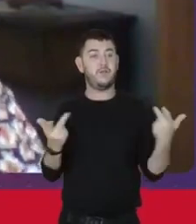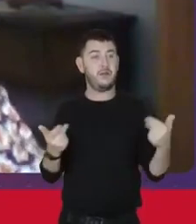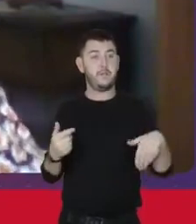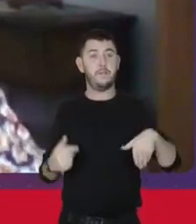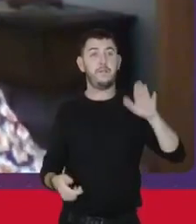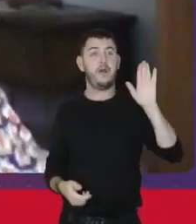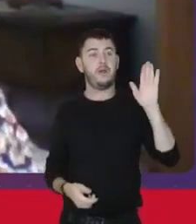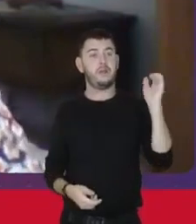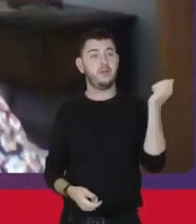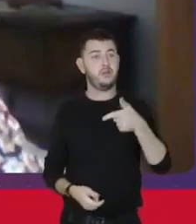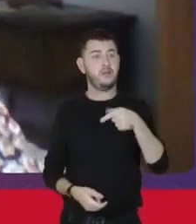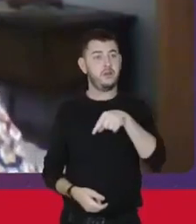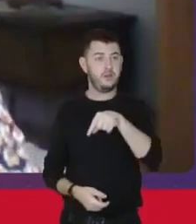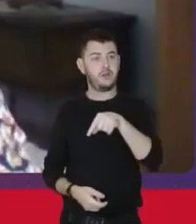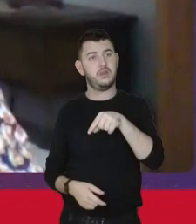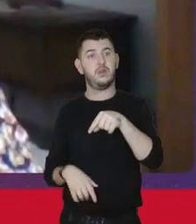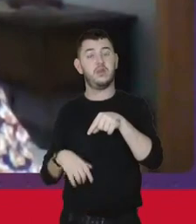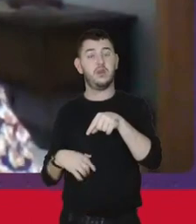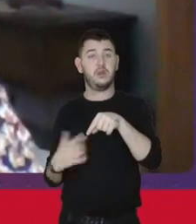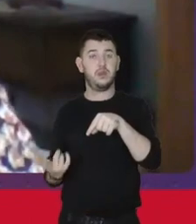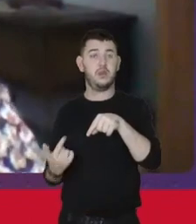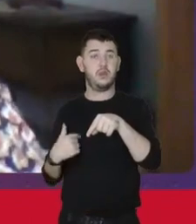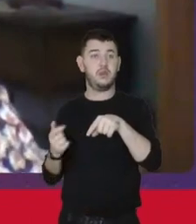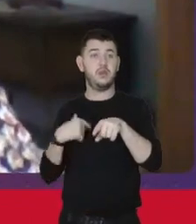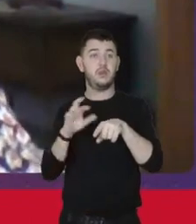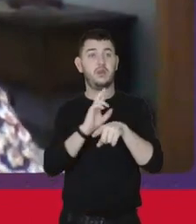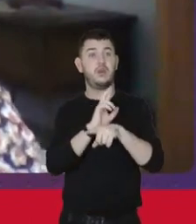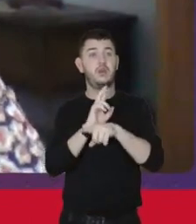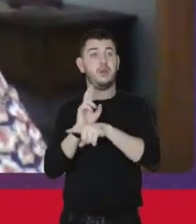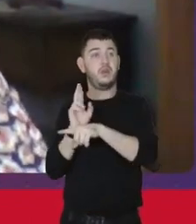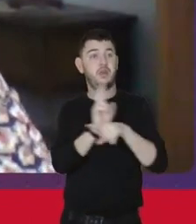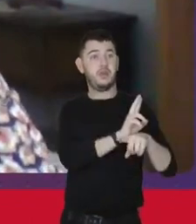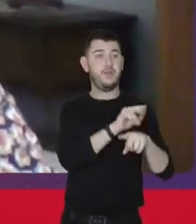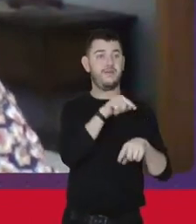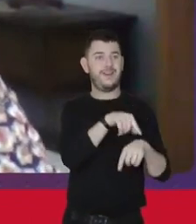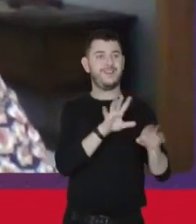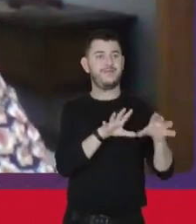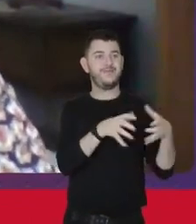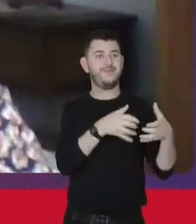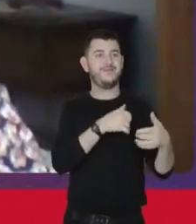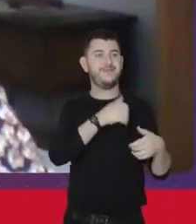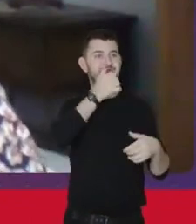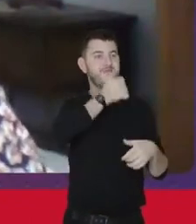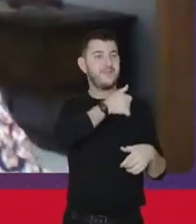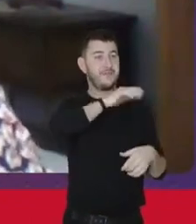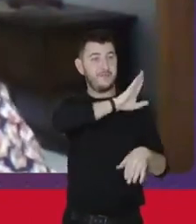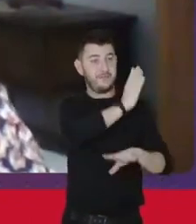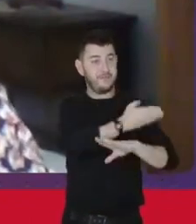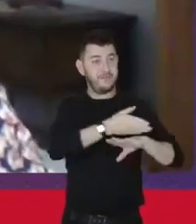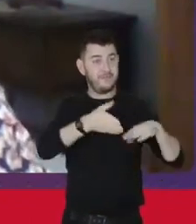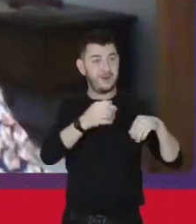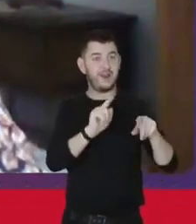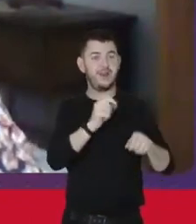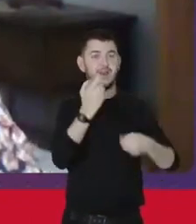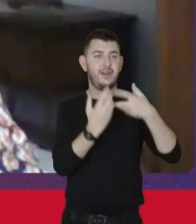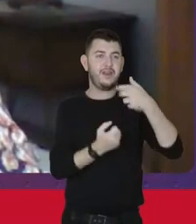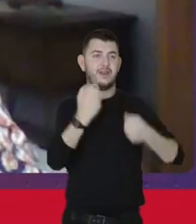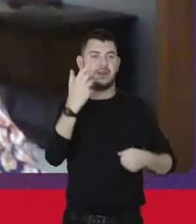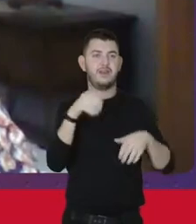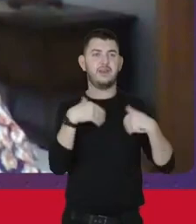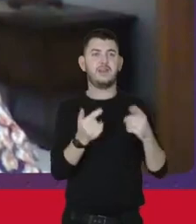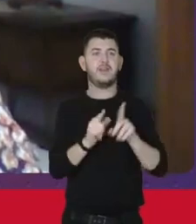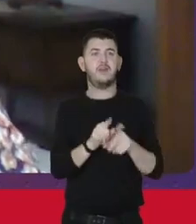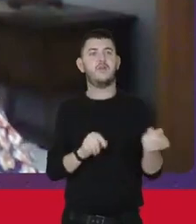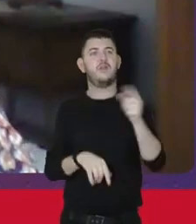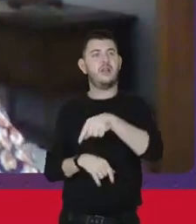esses estavam reservados para as mulheres brancas. Daí nasce, inclusive, lutas e formas